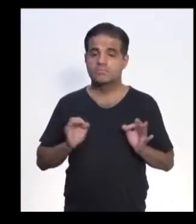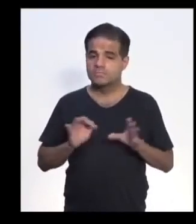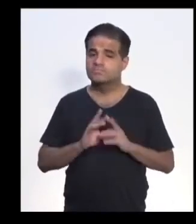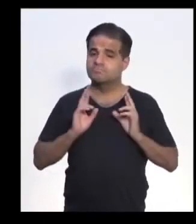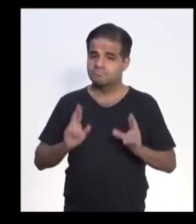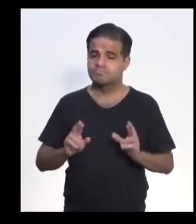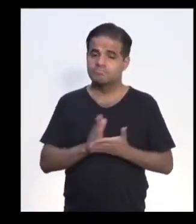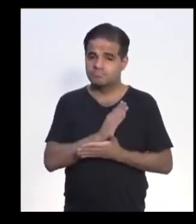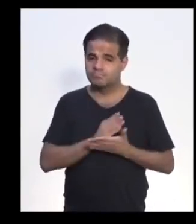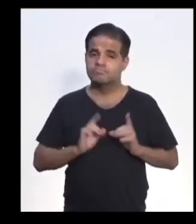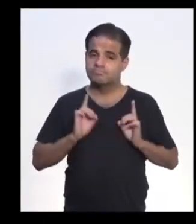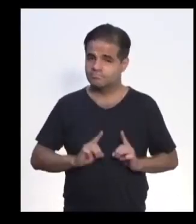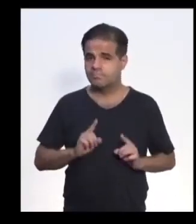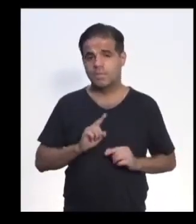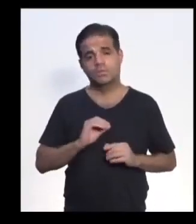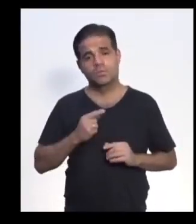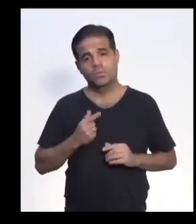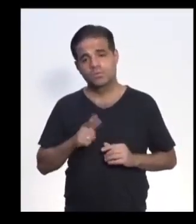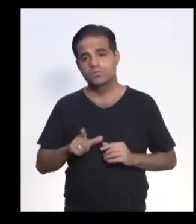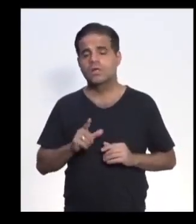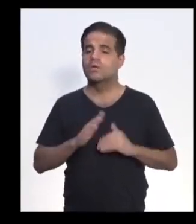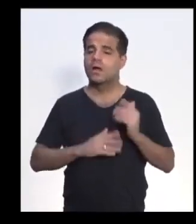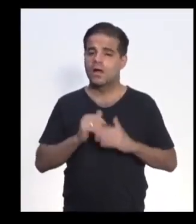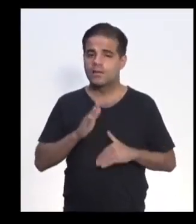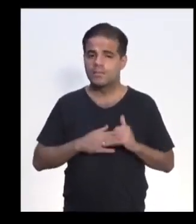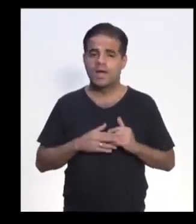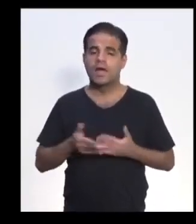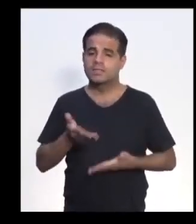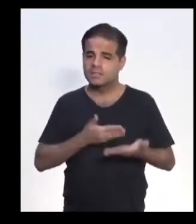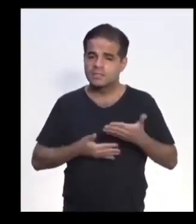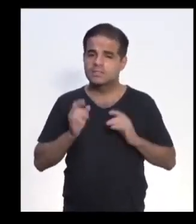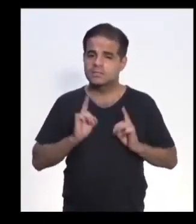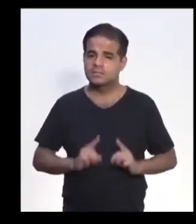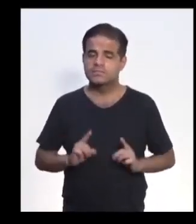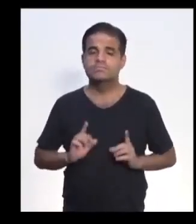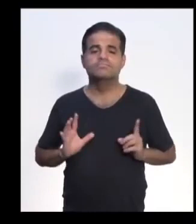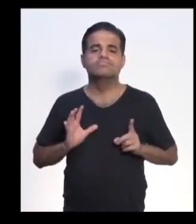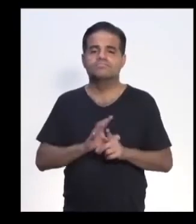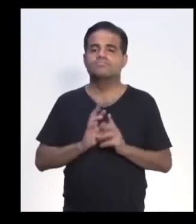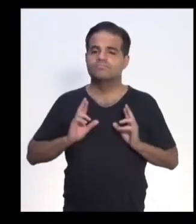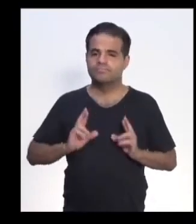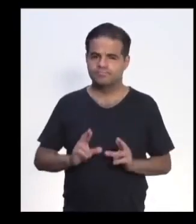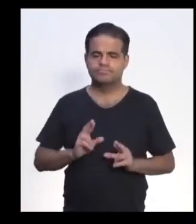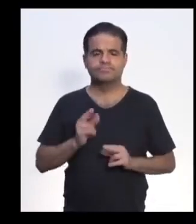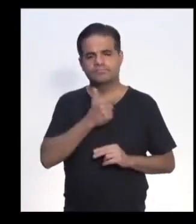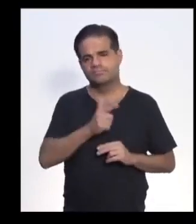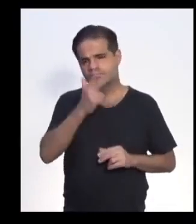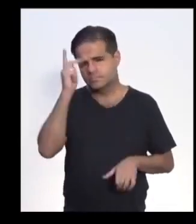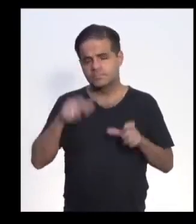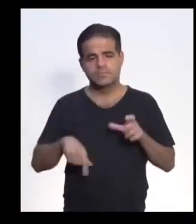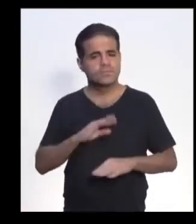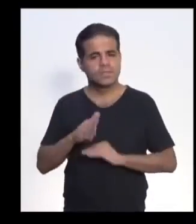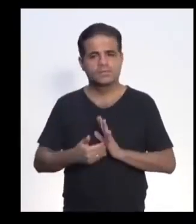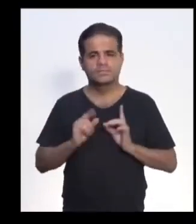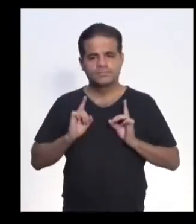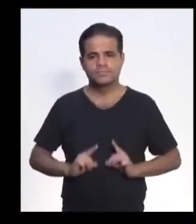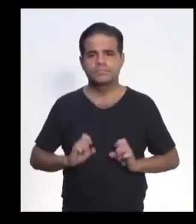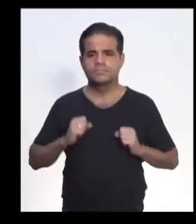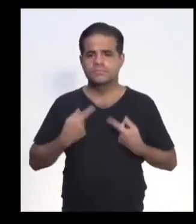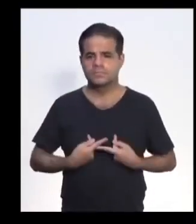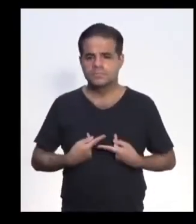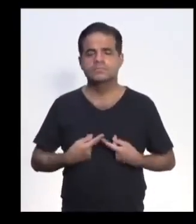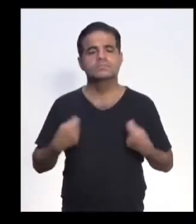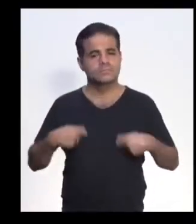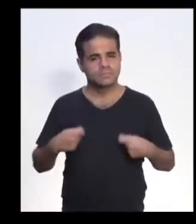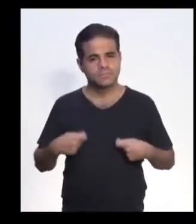respeitar alguns direitos e outros não. Na prática, a violação de um direito vai afetar o respeito por muitos outros. Todos os direitos humanos